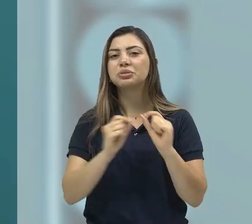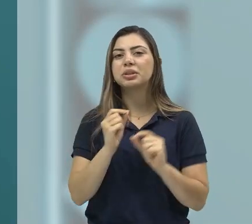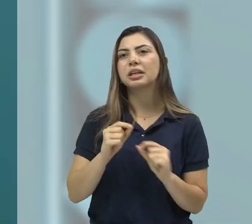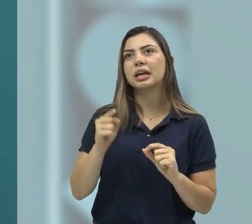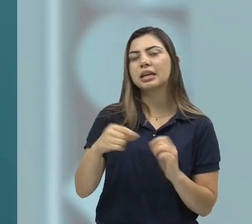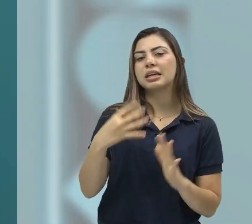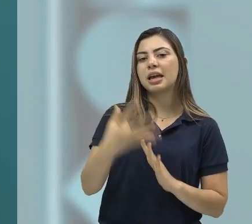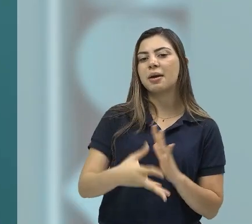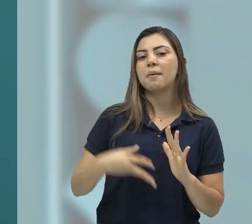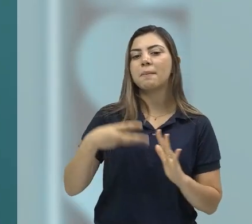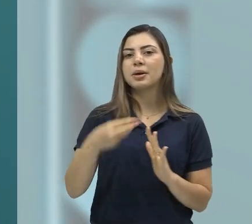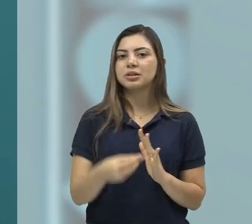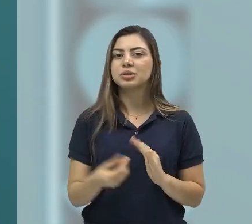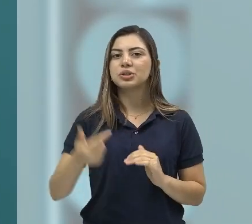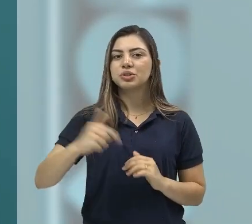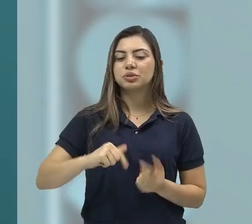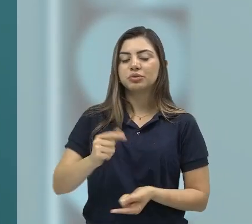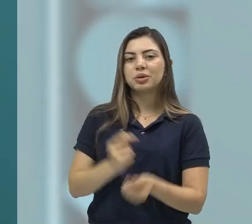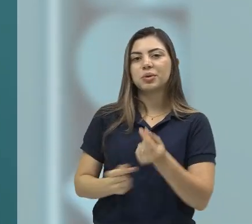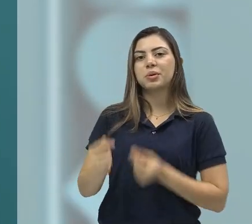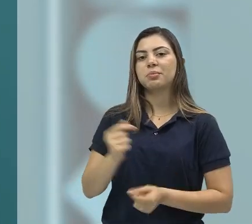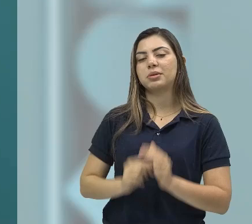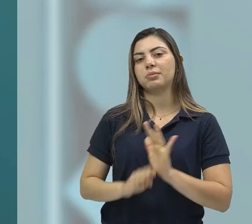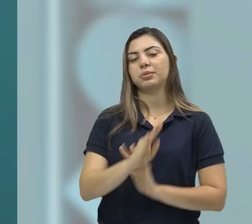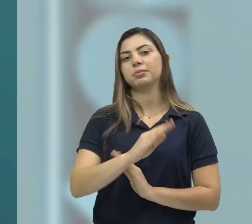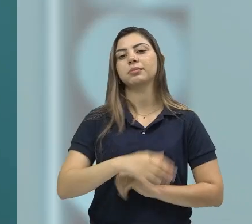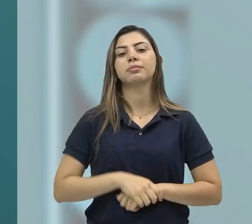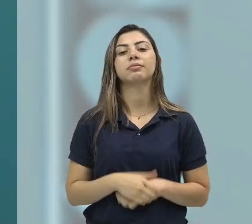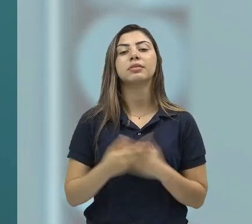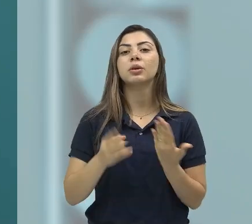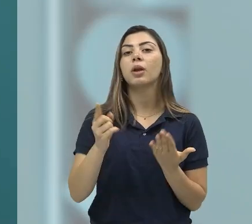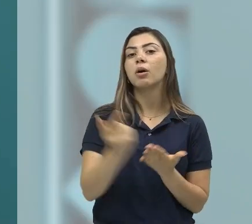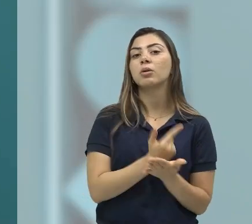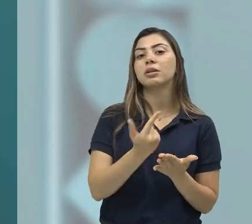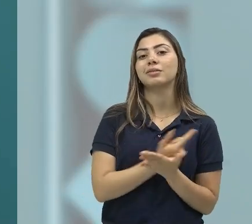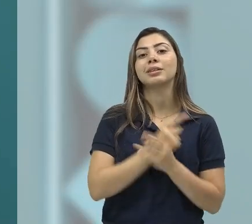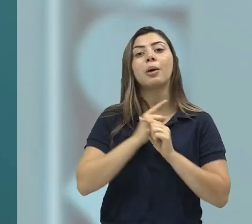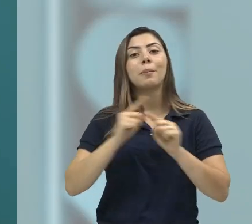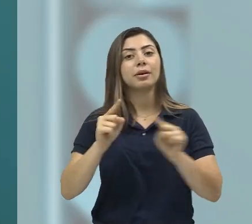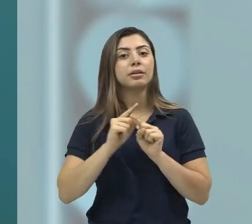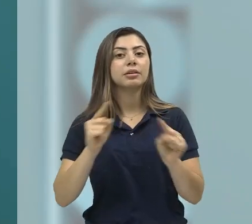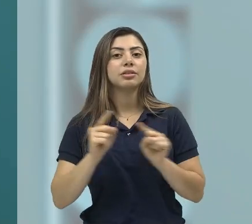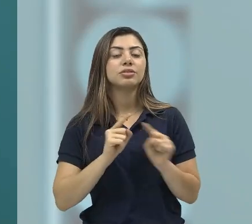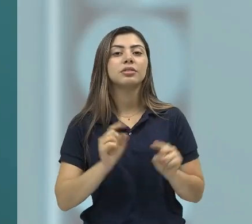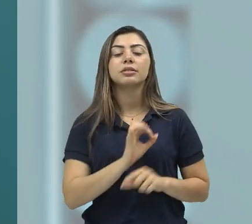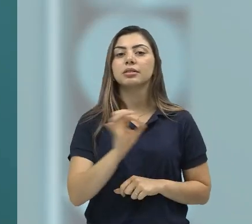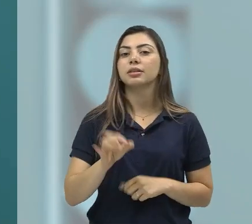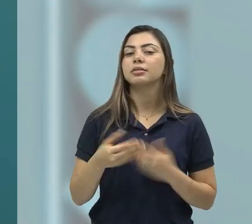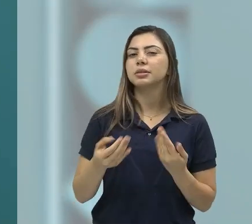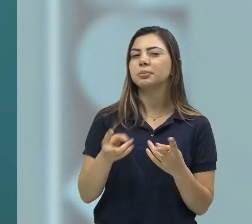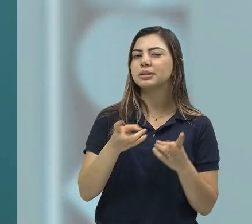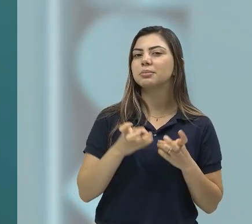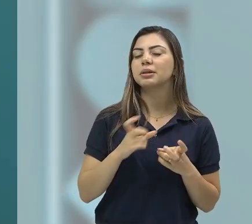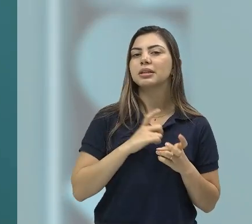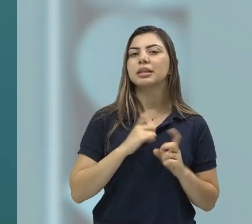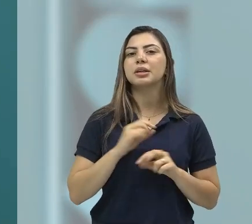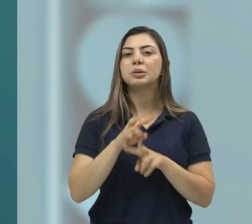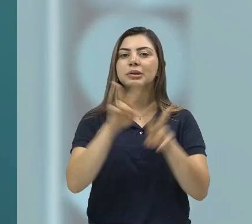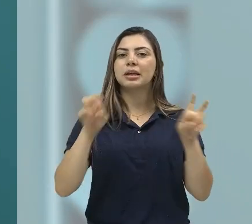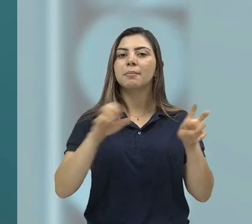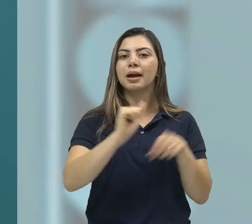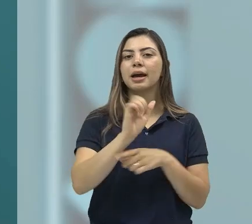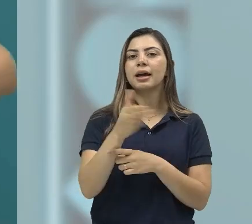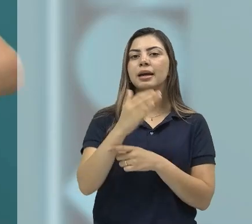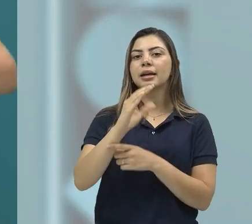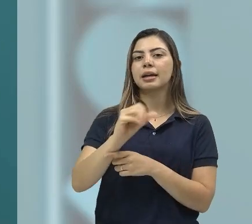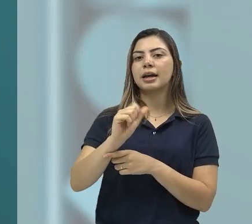no cenário mundial aí da economia. E justamente o livro faz uma crítica a isso. Inclusive o título, A Caligrafia de Deus, é como